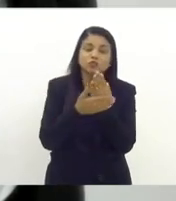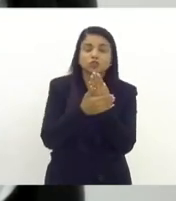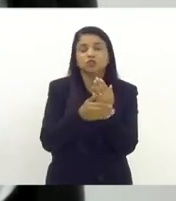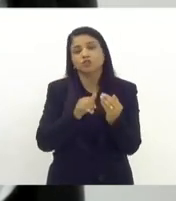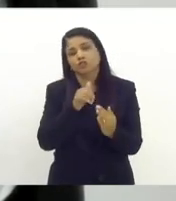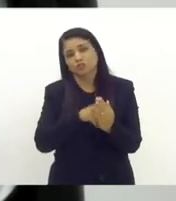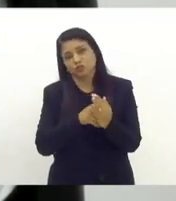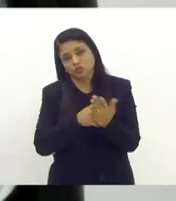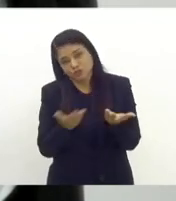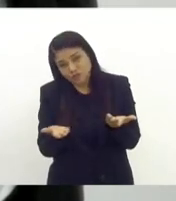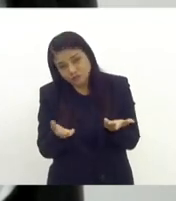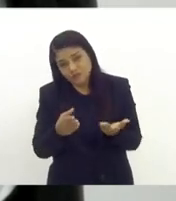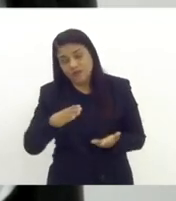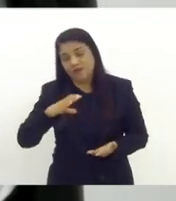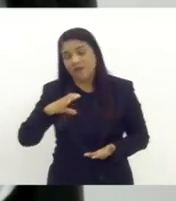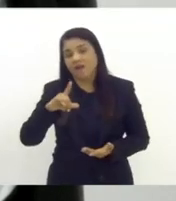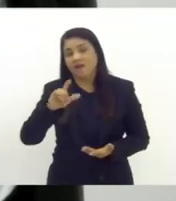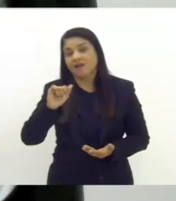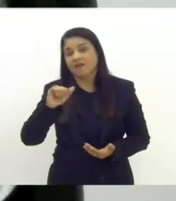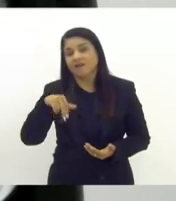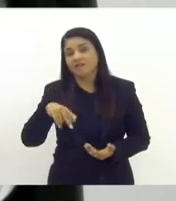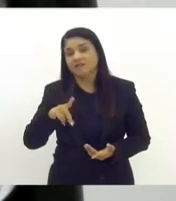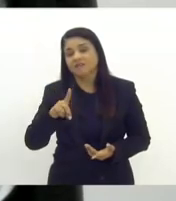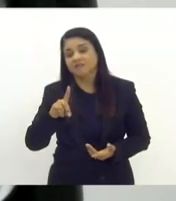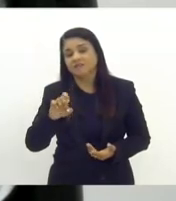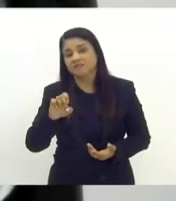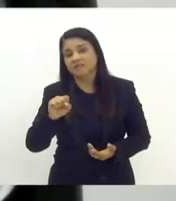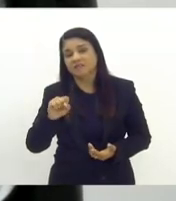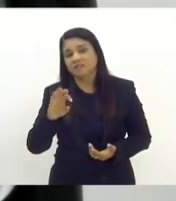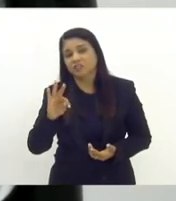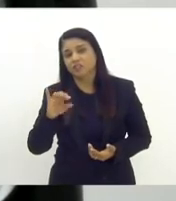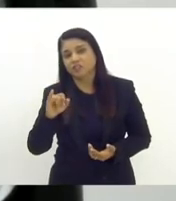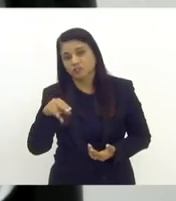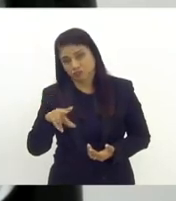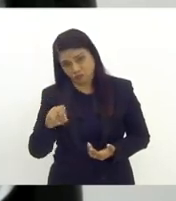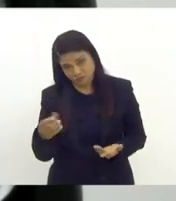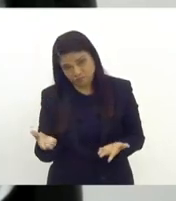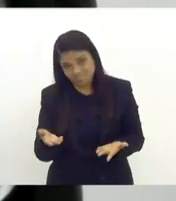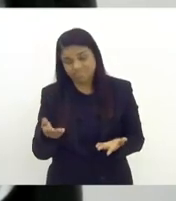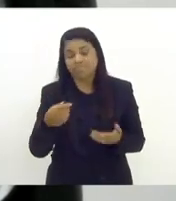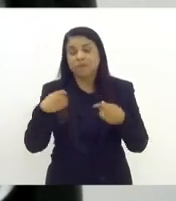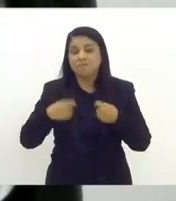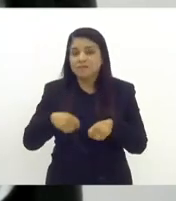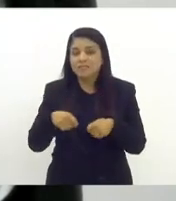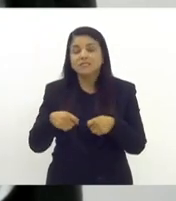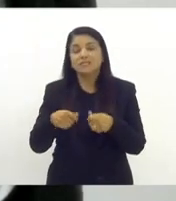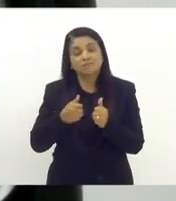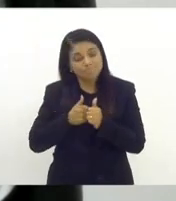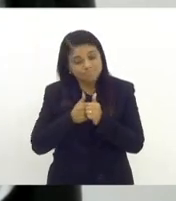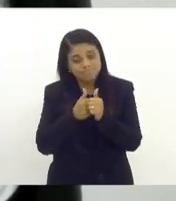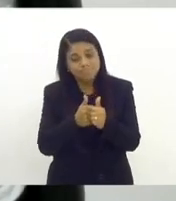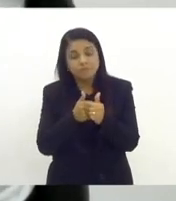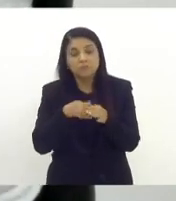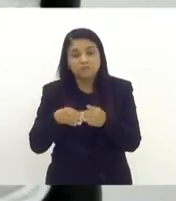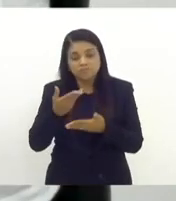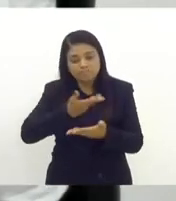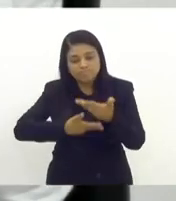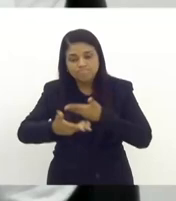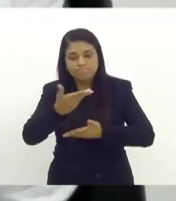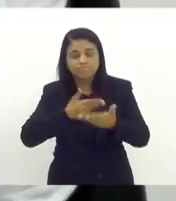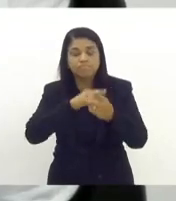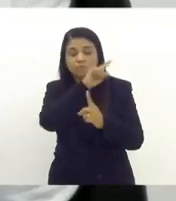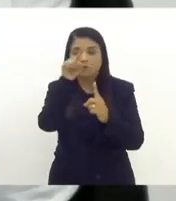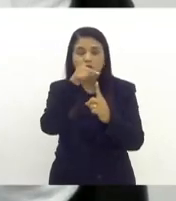muitos gostam de chamar né É porque o povo gosta disso né então é muito importante que a gente esteja andando junto e entendendo isso e agindo com